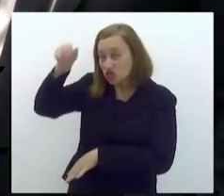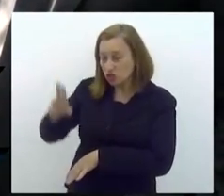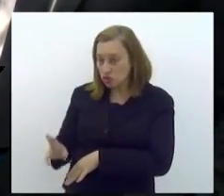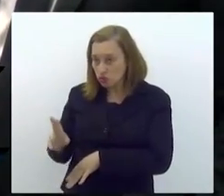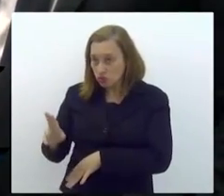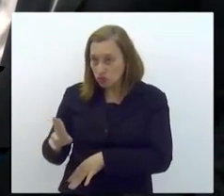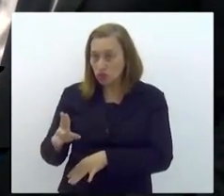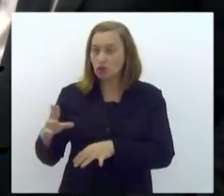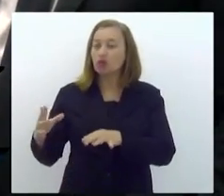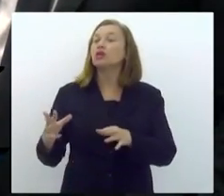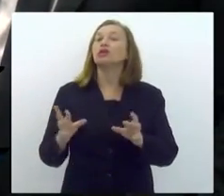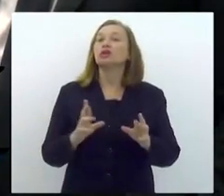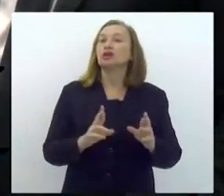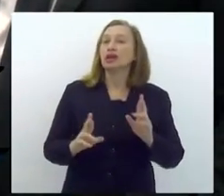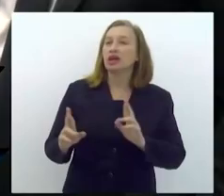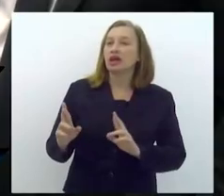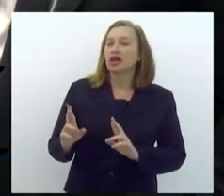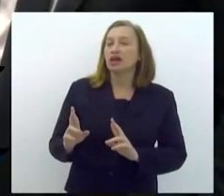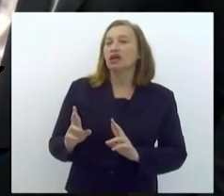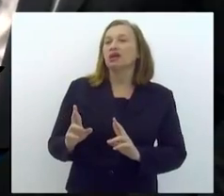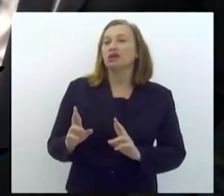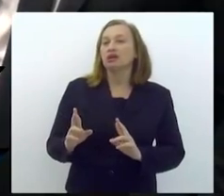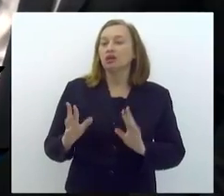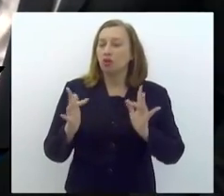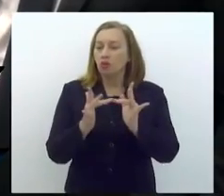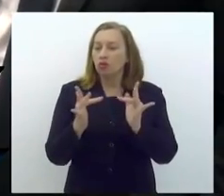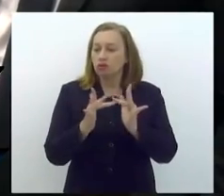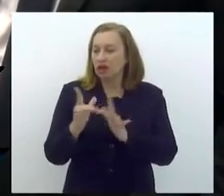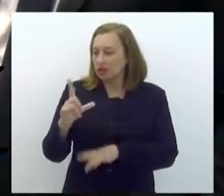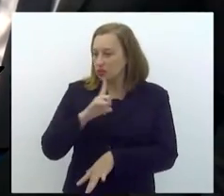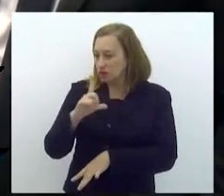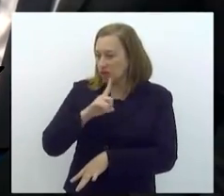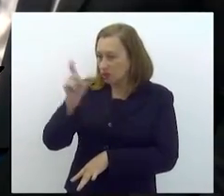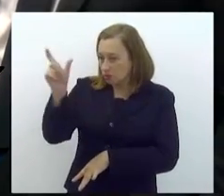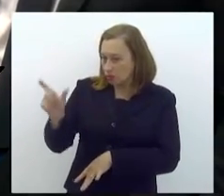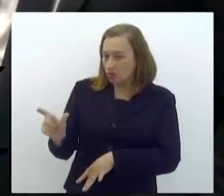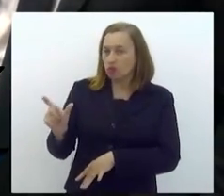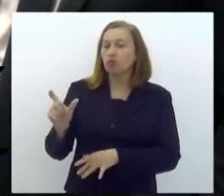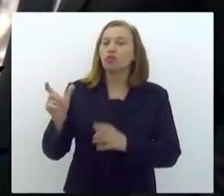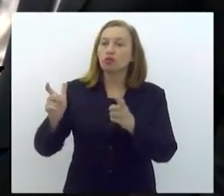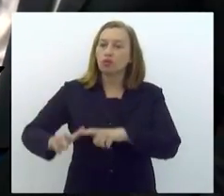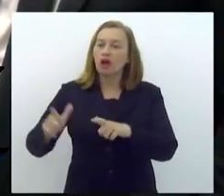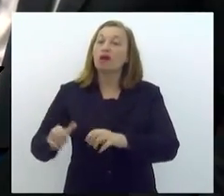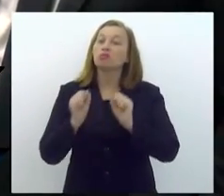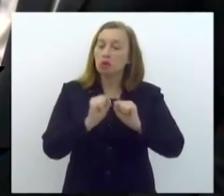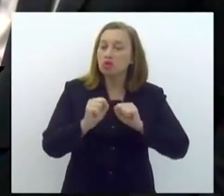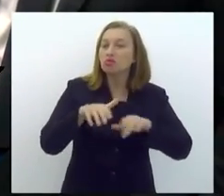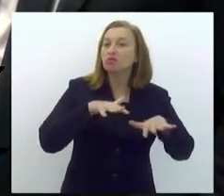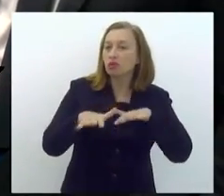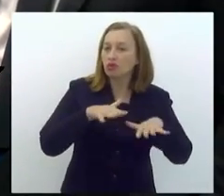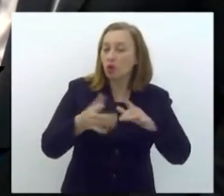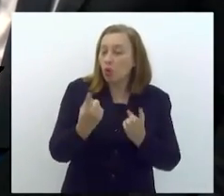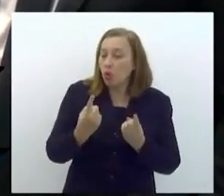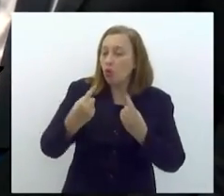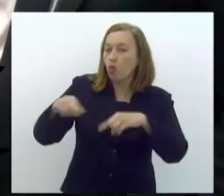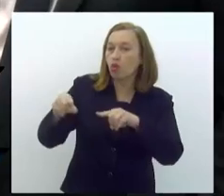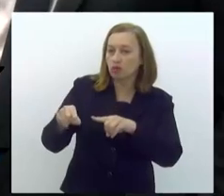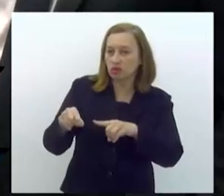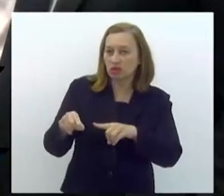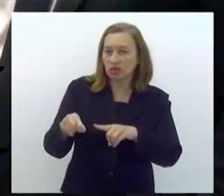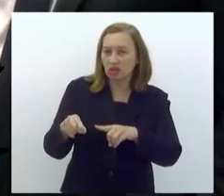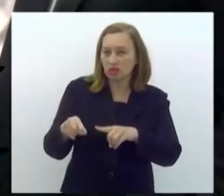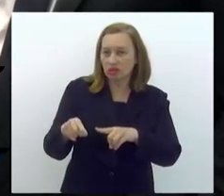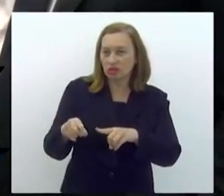interlocutora da unale na aqui na Parlamento Fluminense que a gente possa se mobilizar contra essa afronta